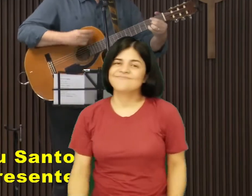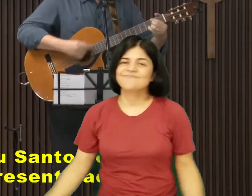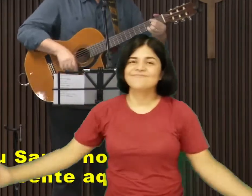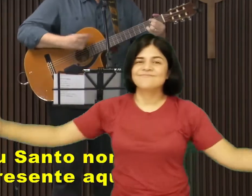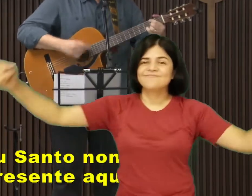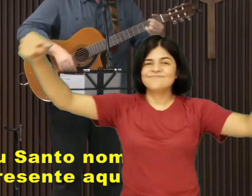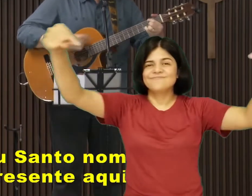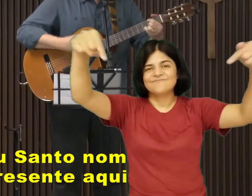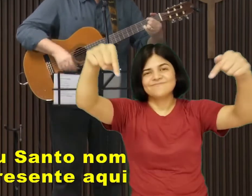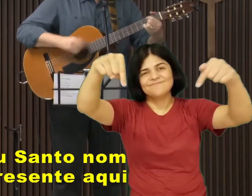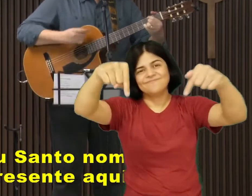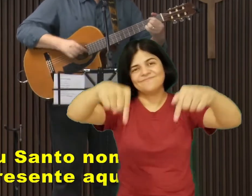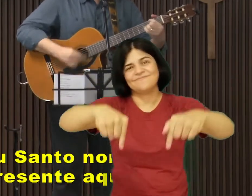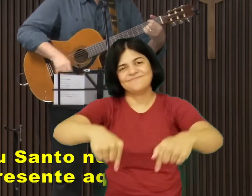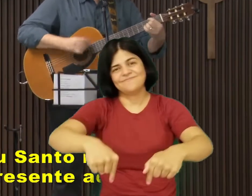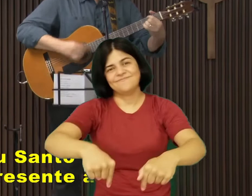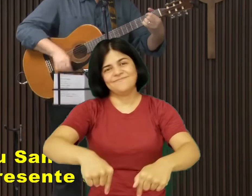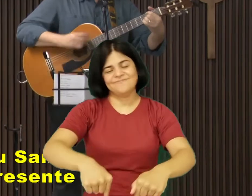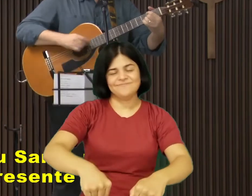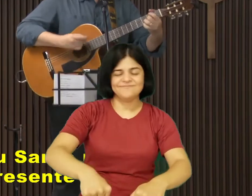presente aqui.